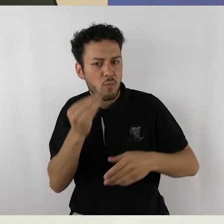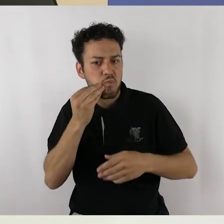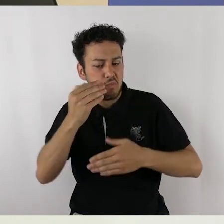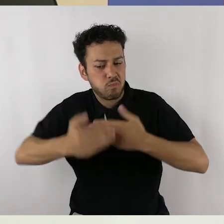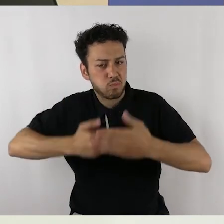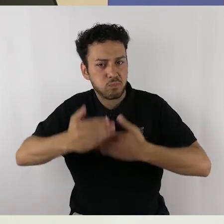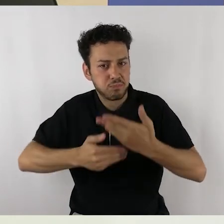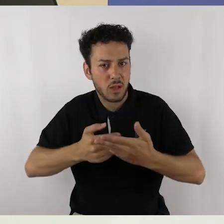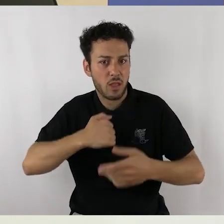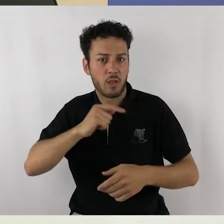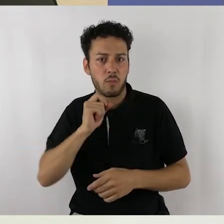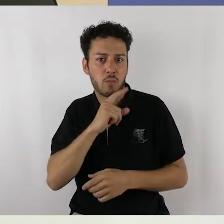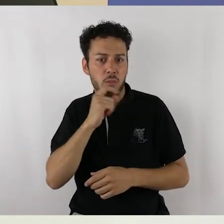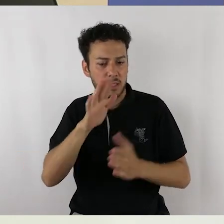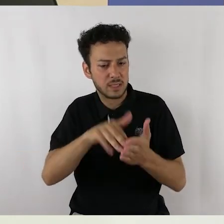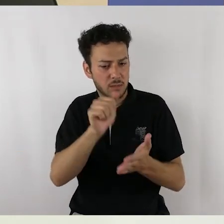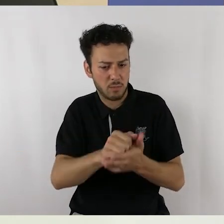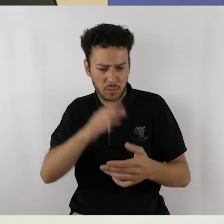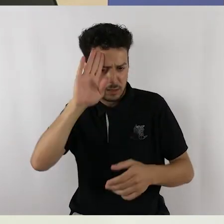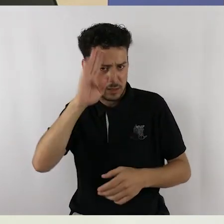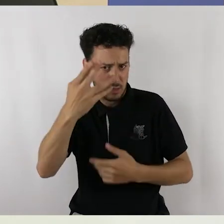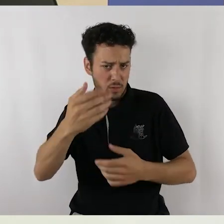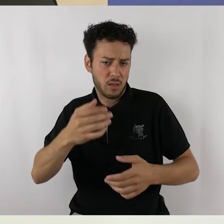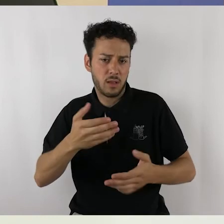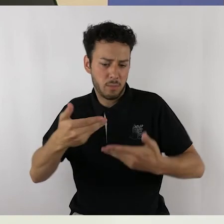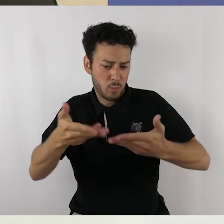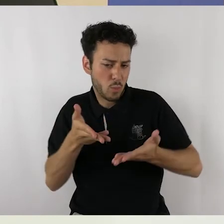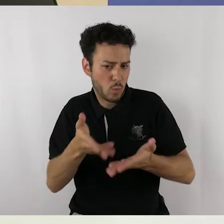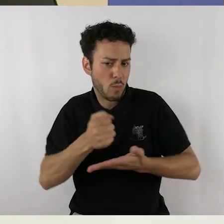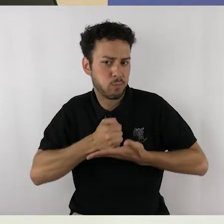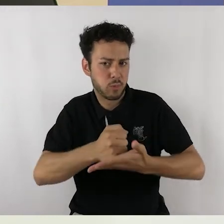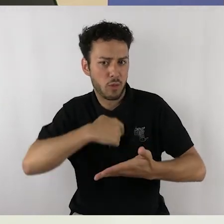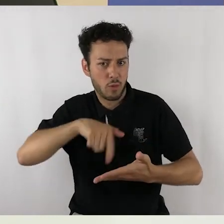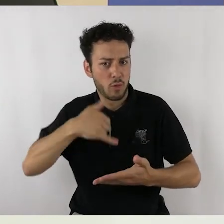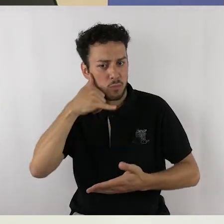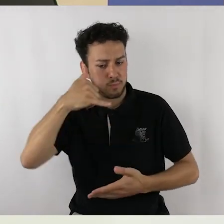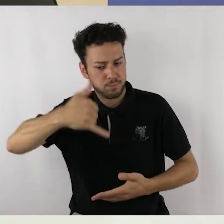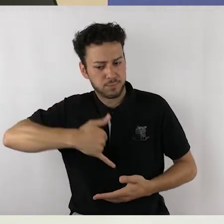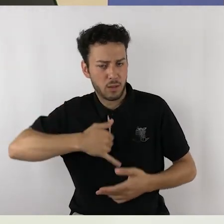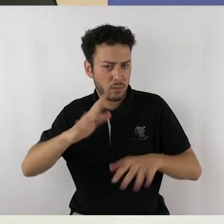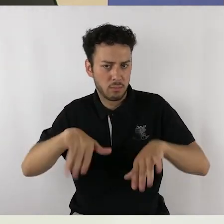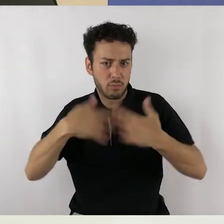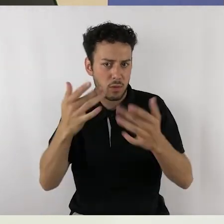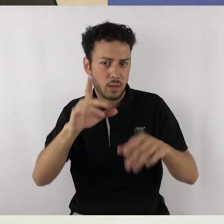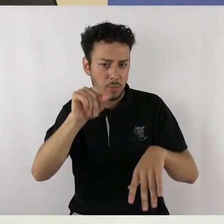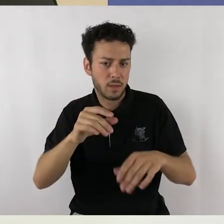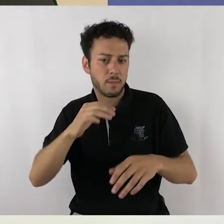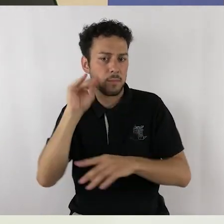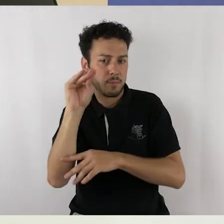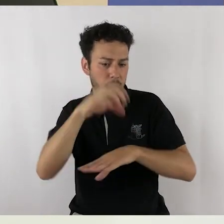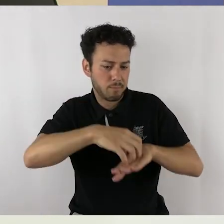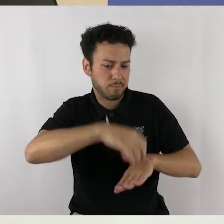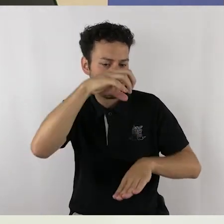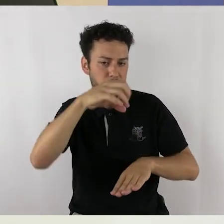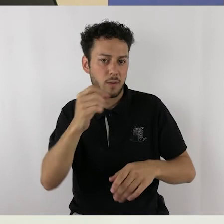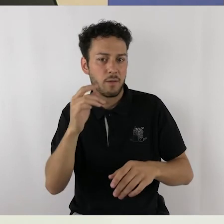do mesmo e pode sempre o movimento contar conosco tanto na nossa linha de apoio como nos pontos ativos mas tá com mais